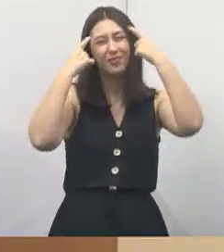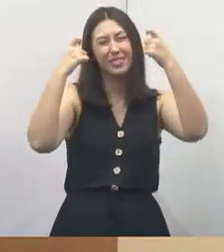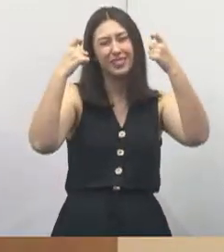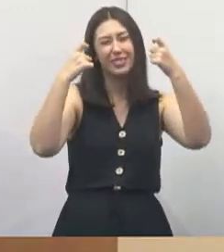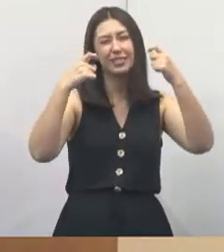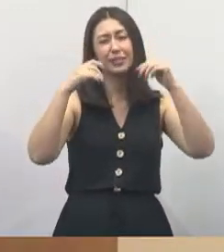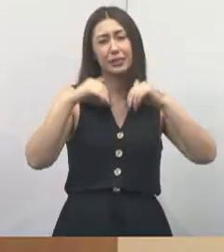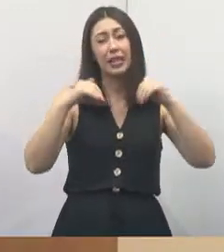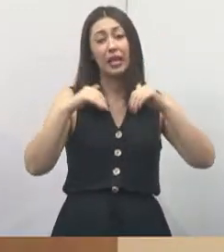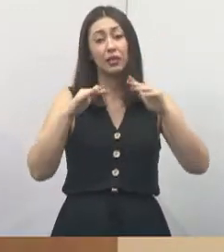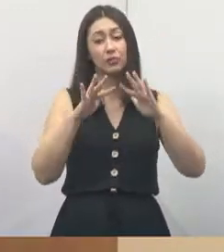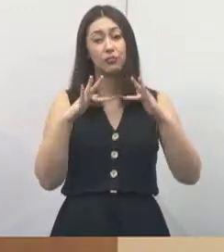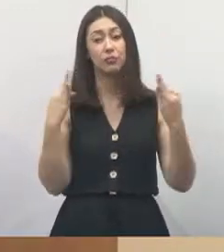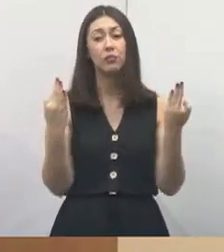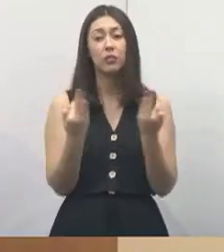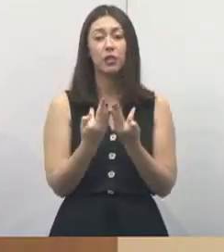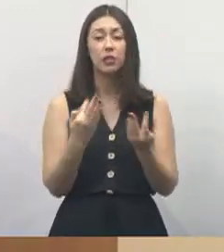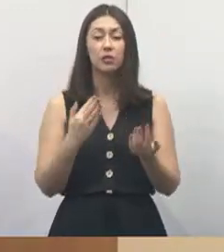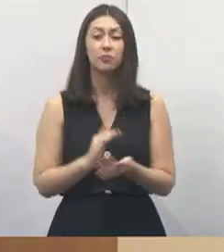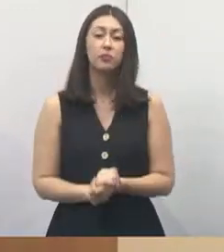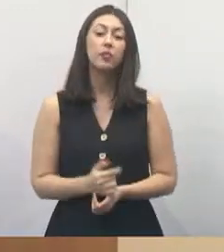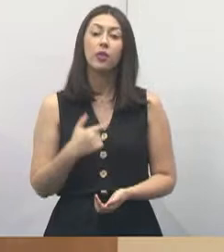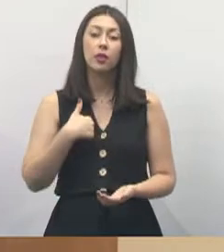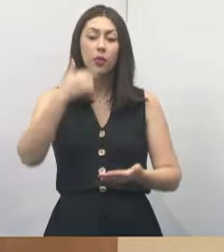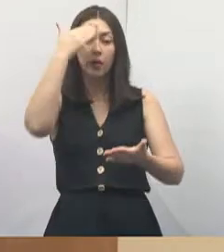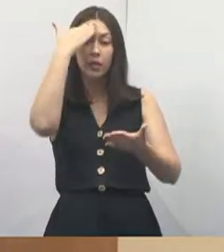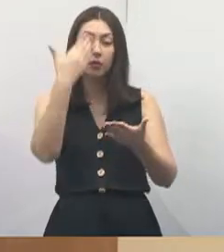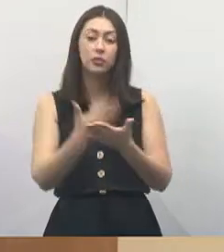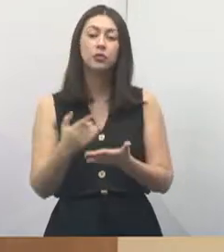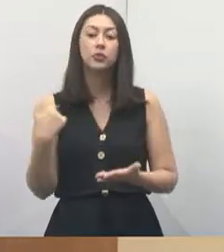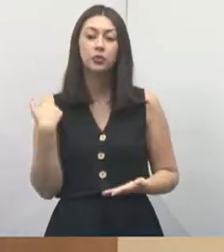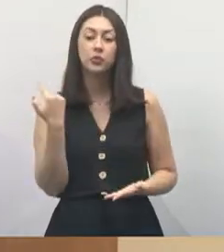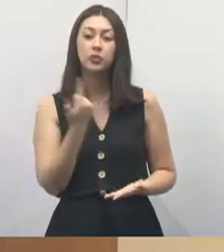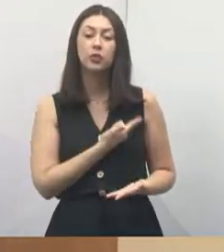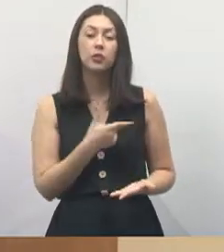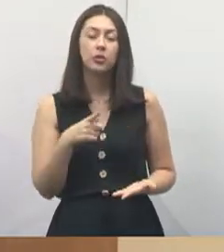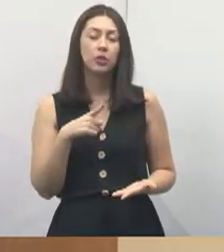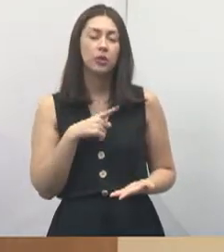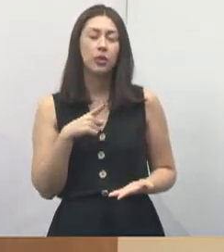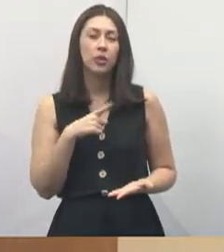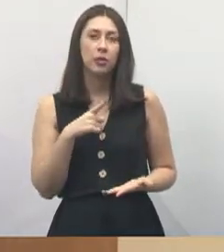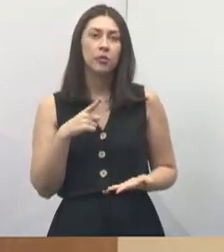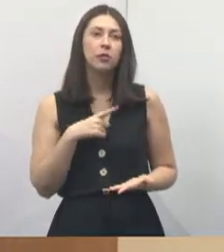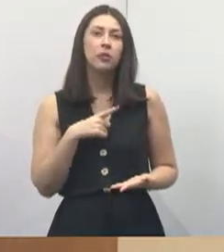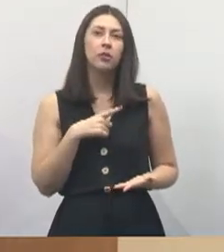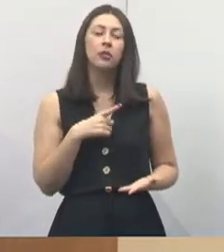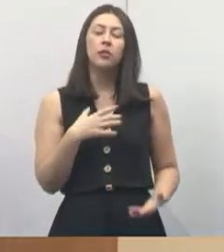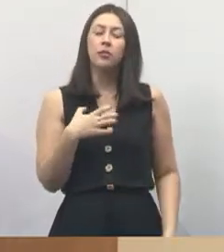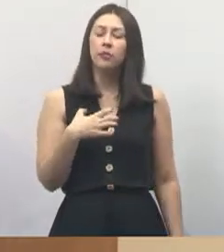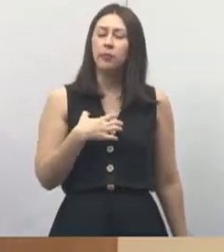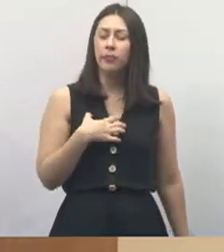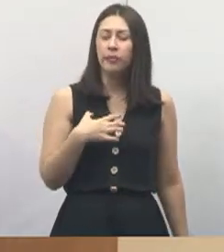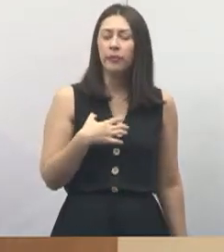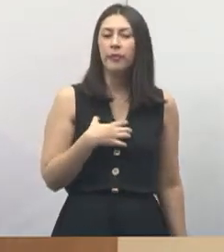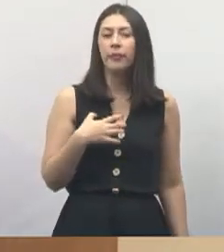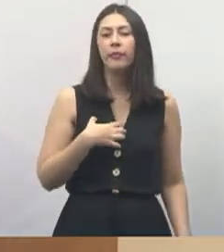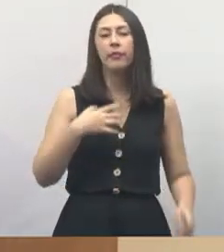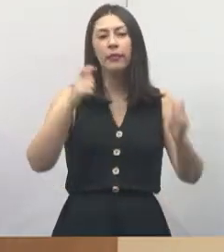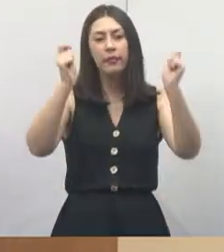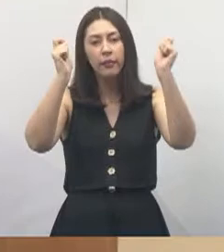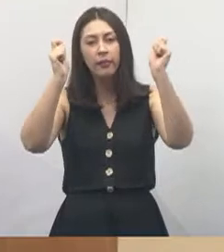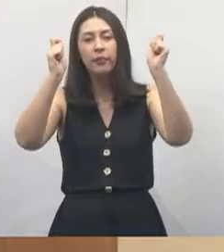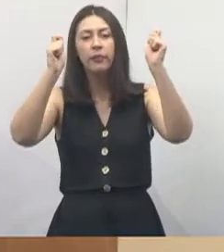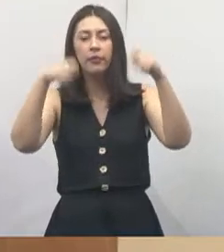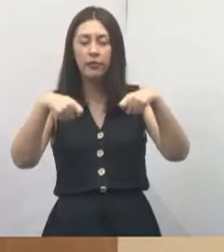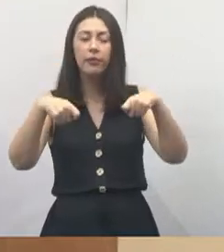doméstica. Então, eu acredito que nós temos instrumentos legais suficientes